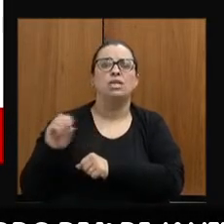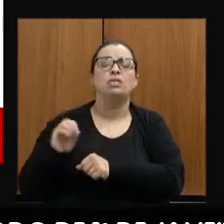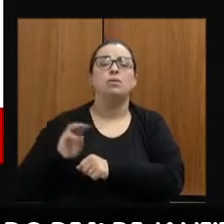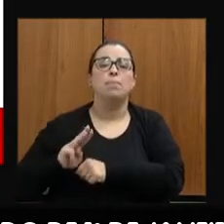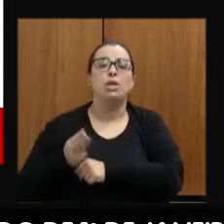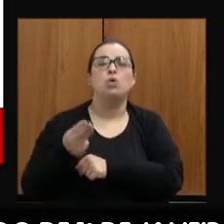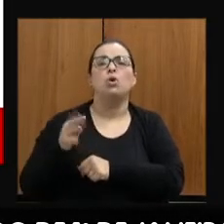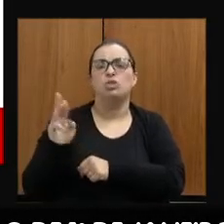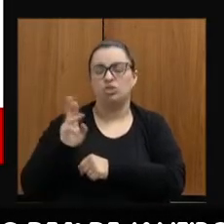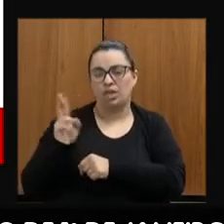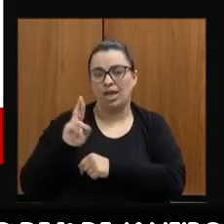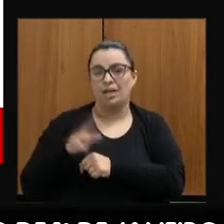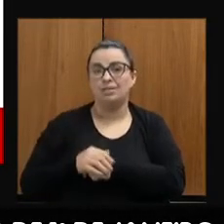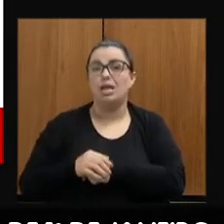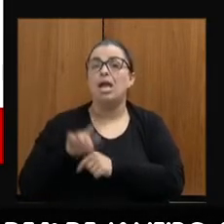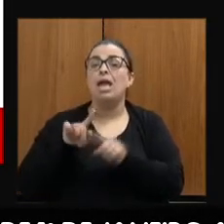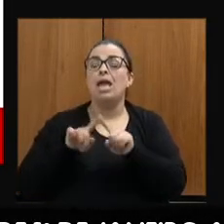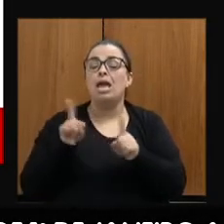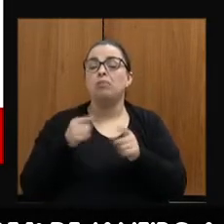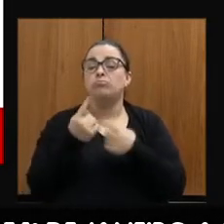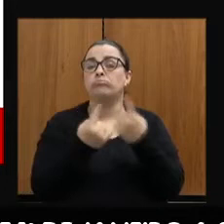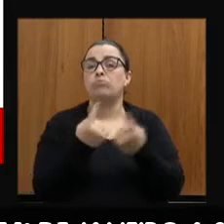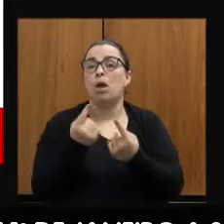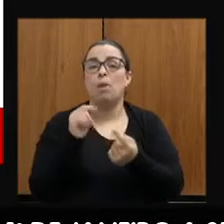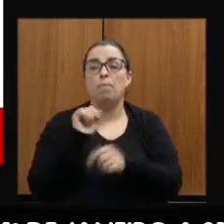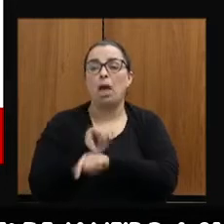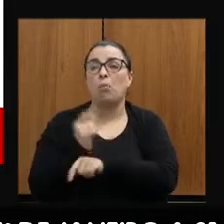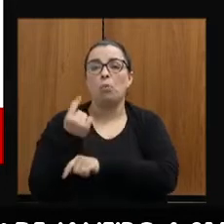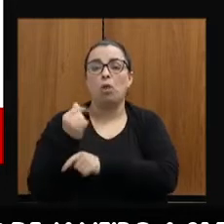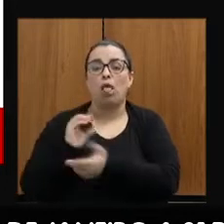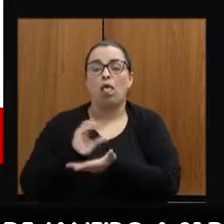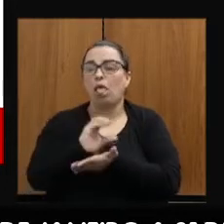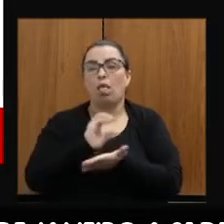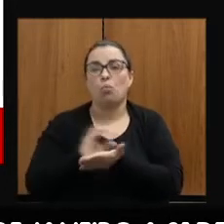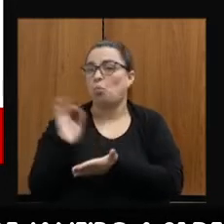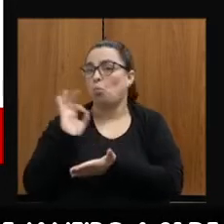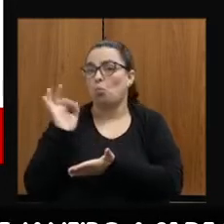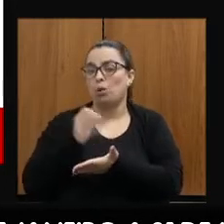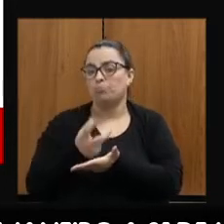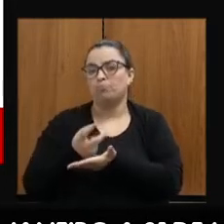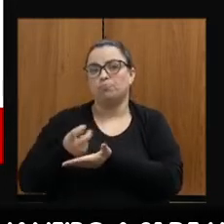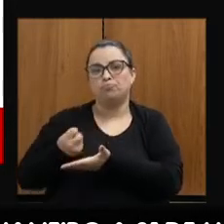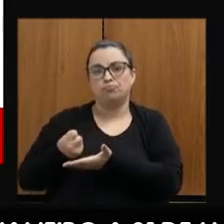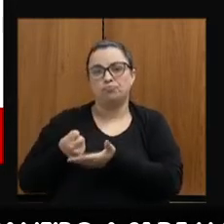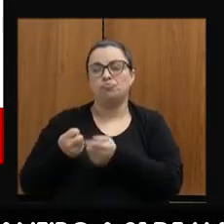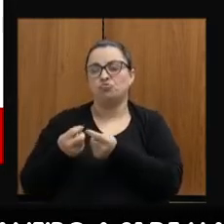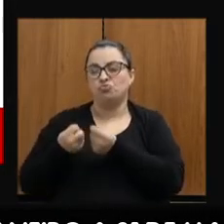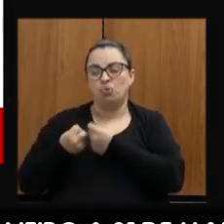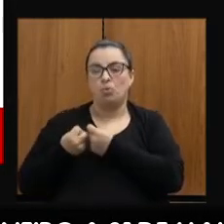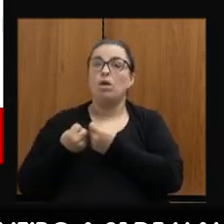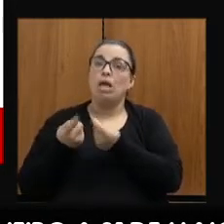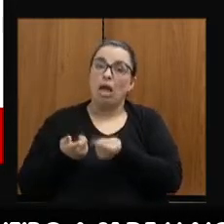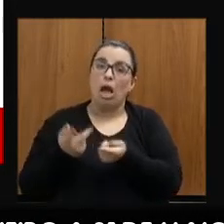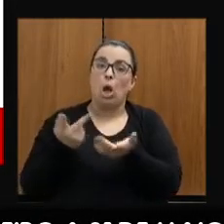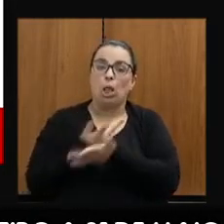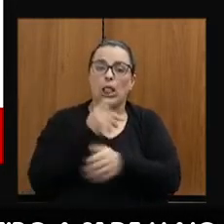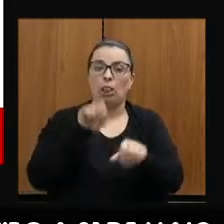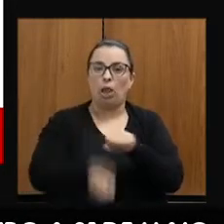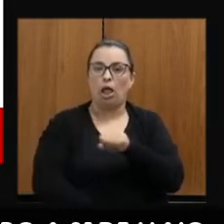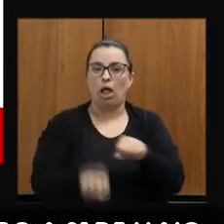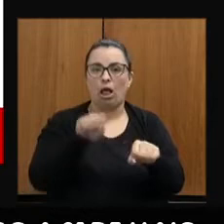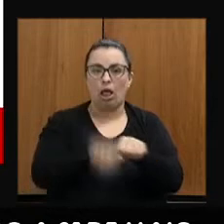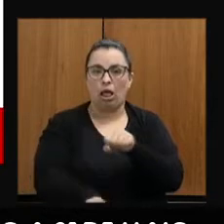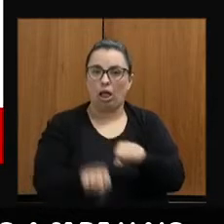mala ficou muito tempo sem investimento e isso fez com que ela se deteriora as e depois de